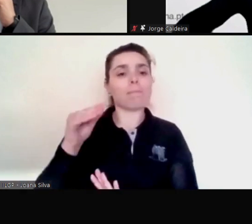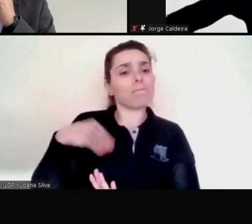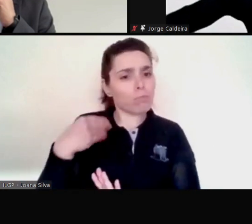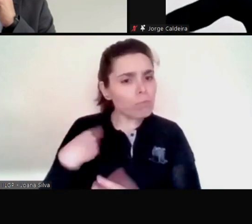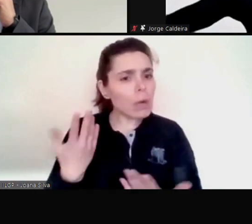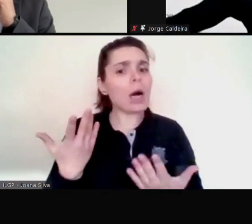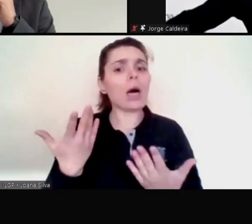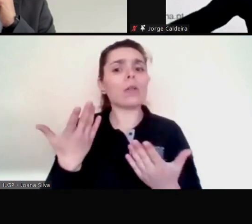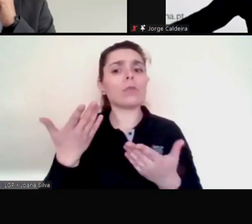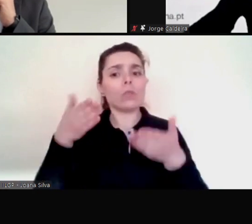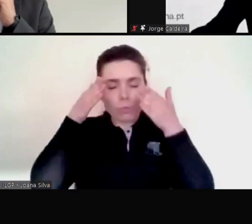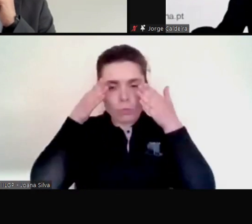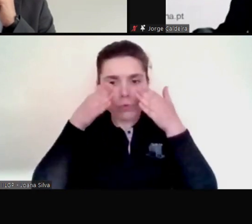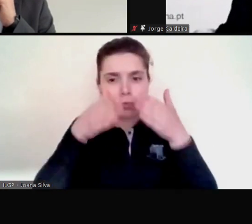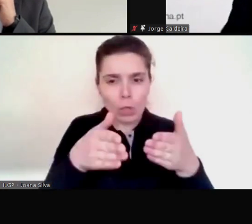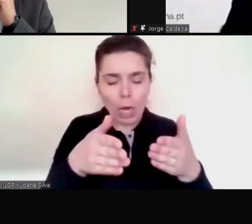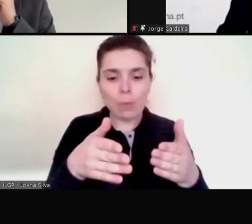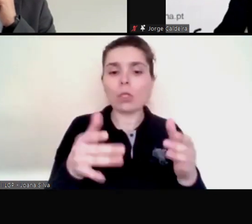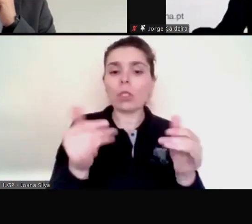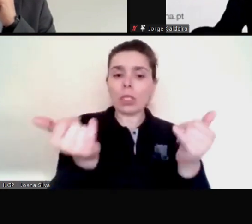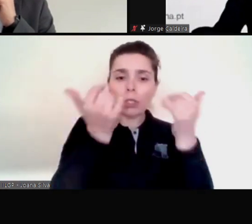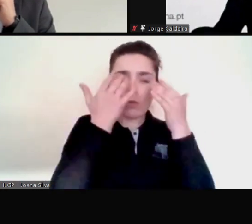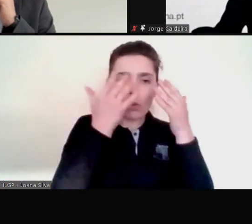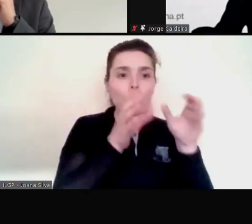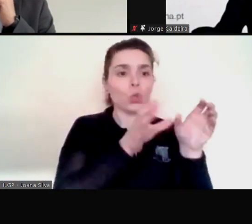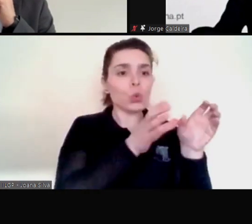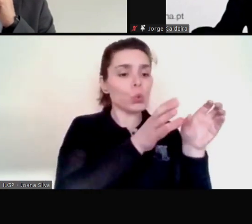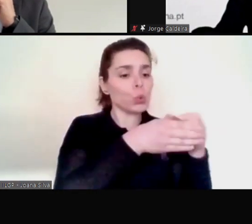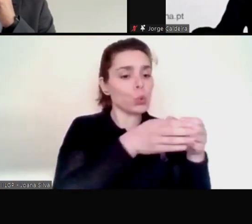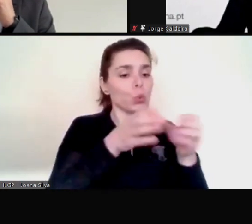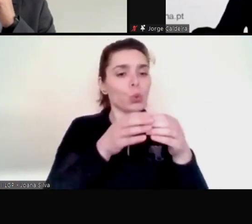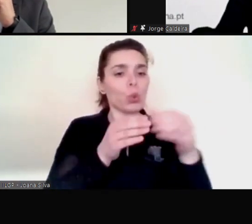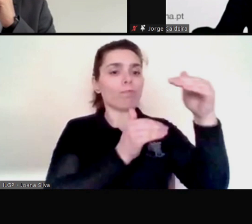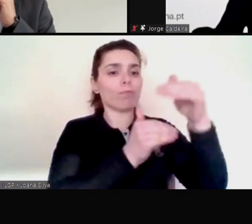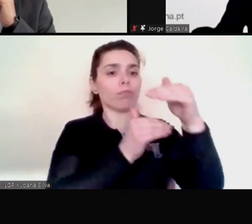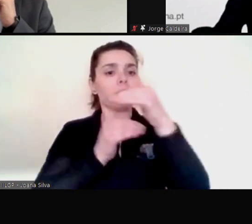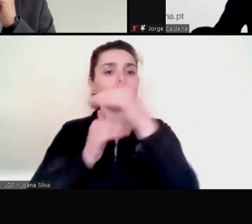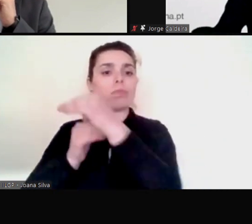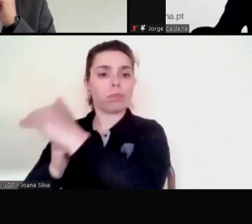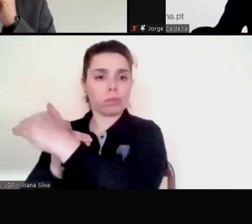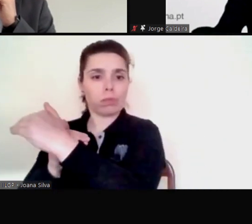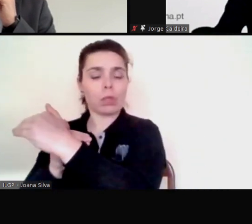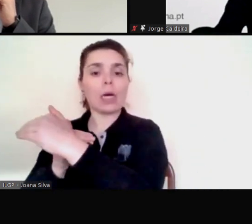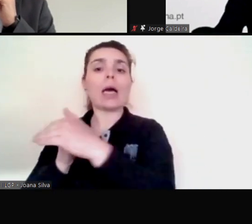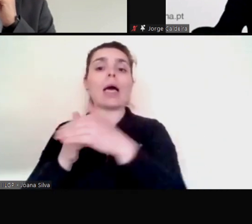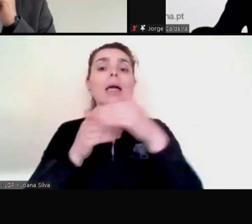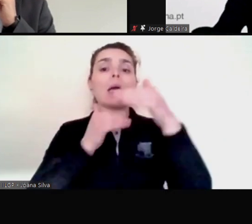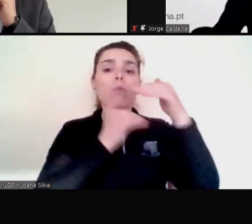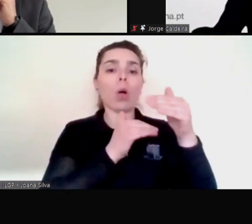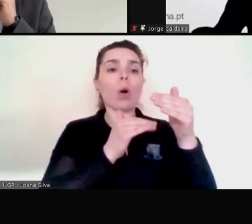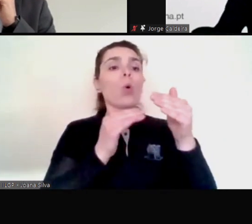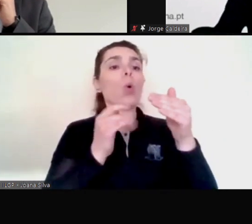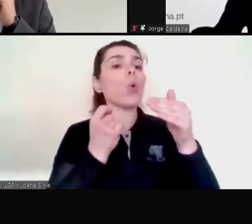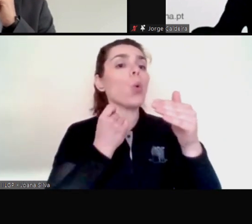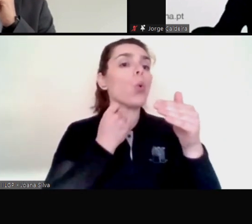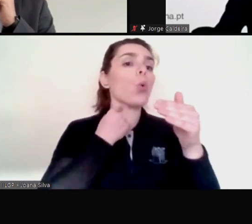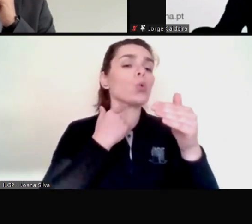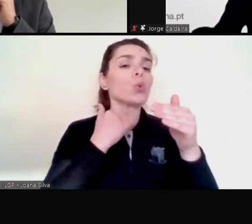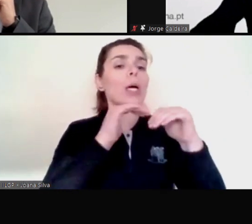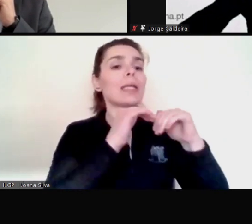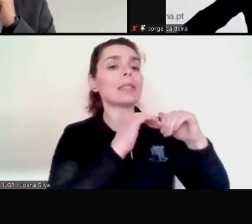de segmentar os conteúdos em pequenos blocos, de transformar cada pequeno bloco num curso